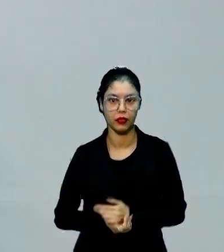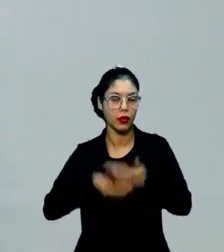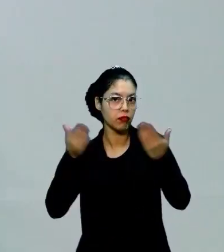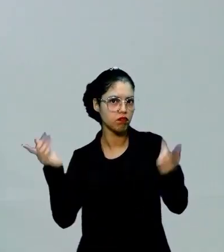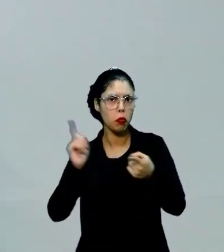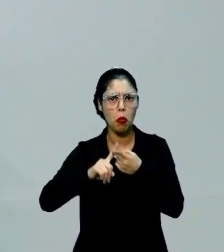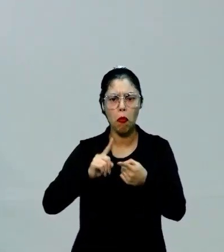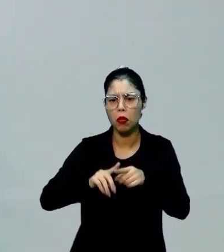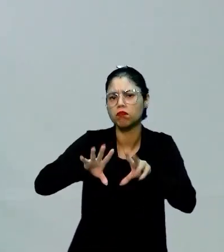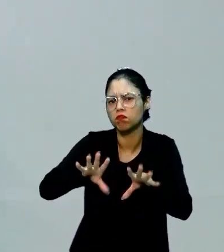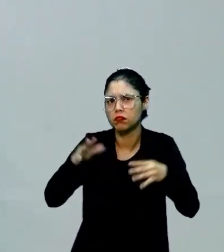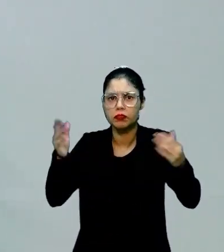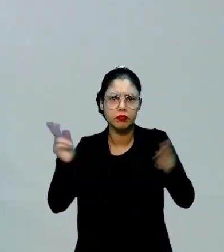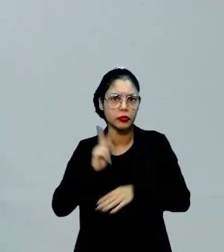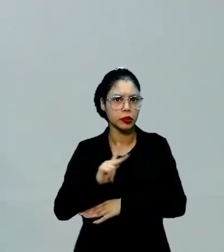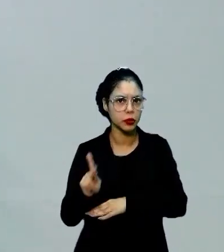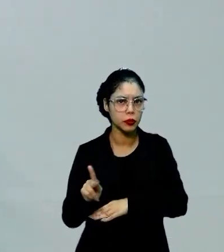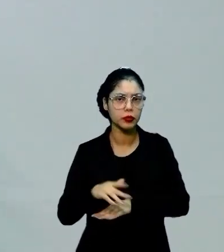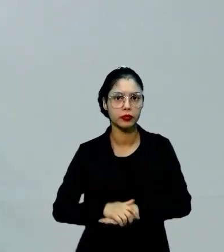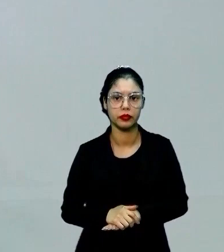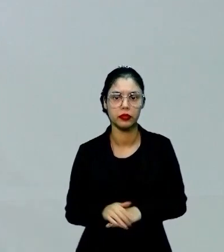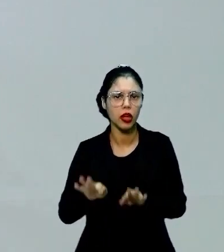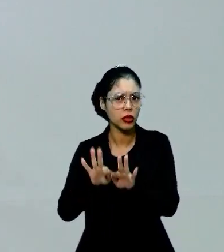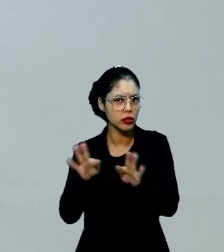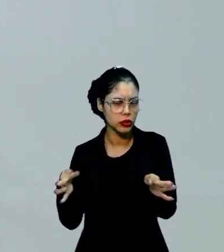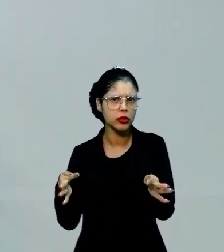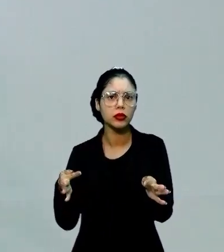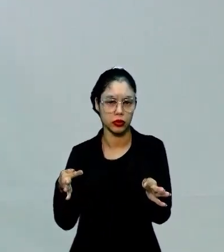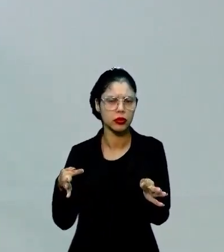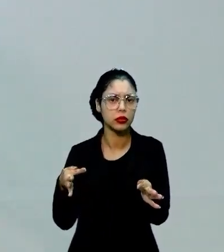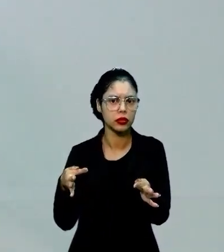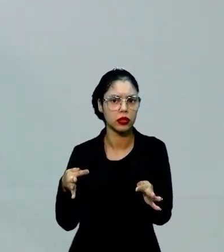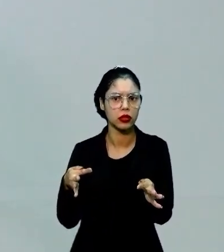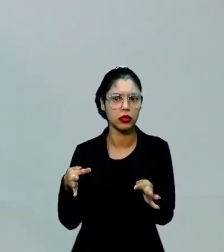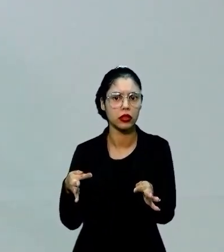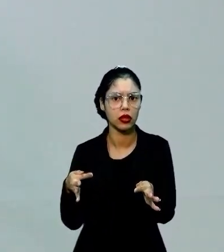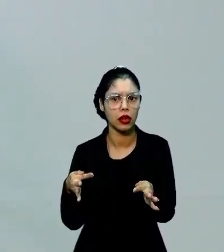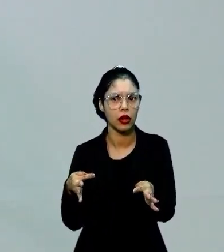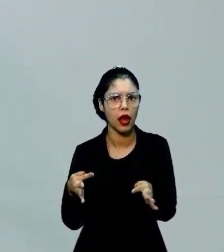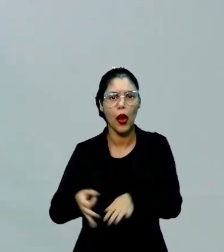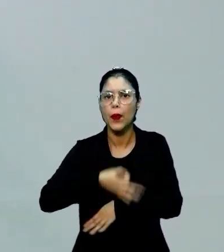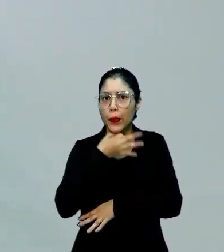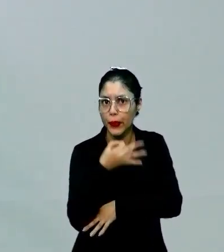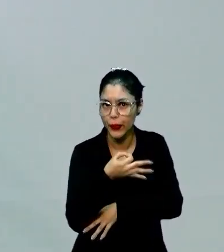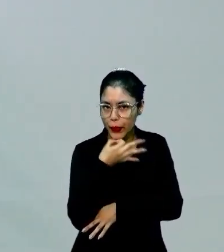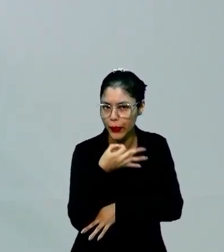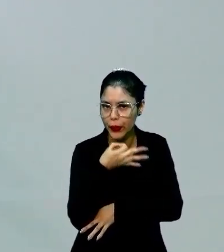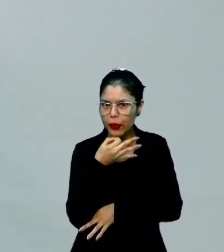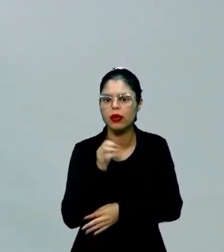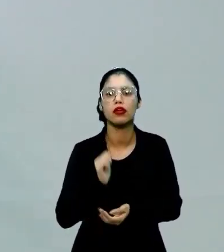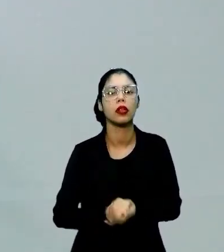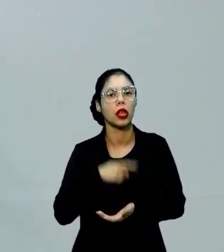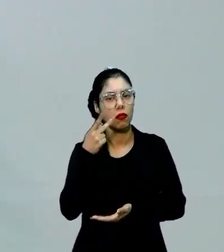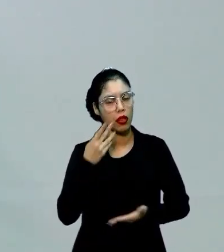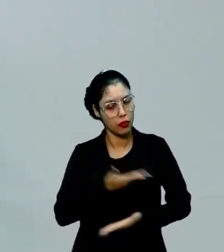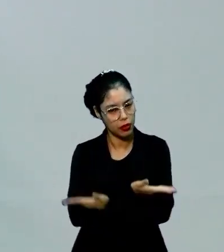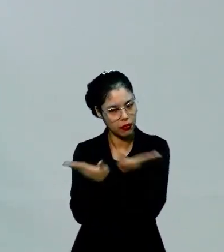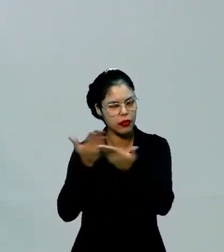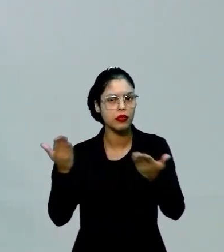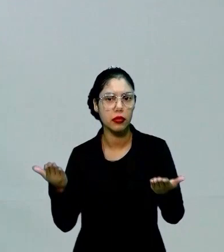Por que isso, professor? Né? Simplesmente pelo argumento que eu disse a